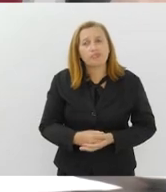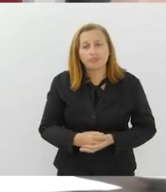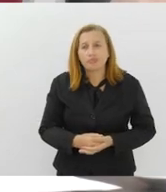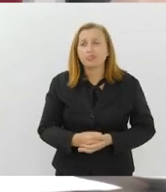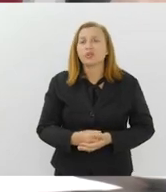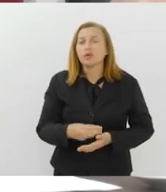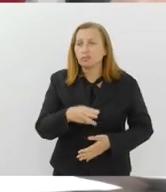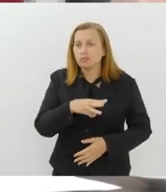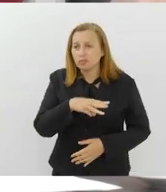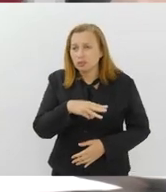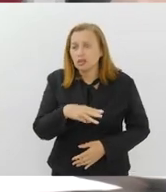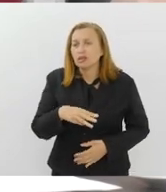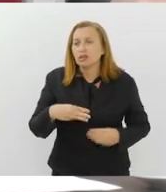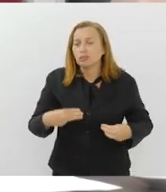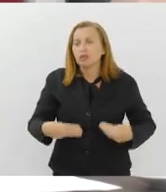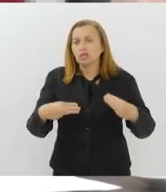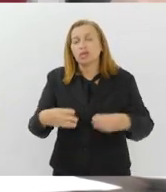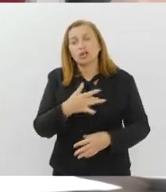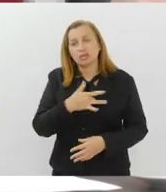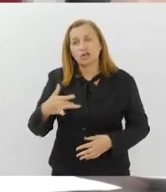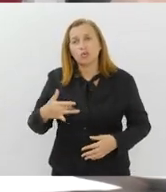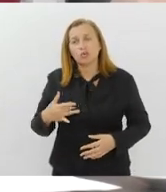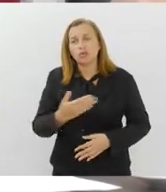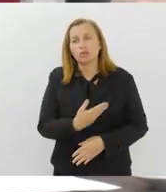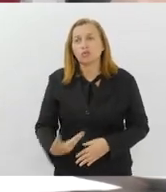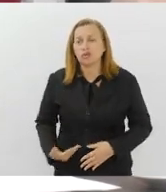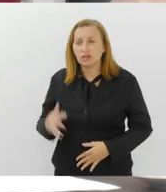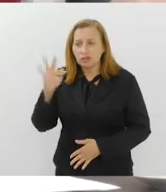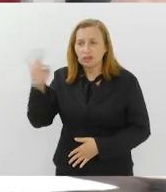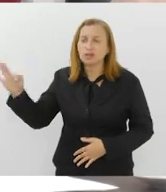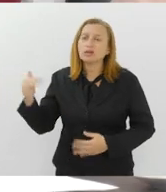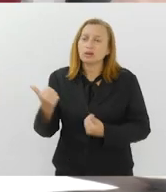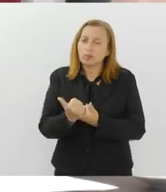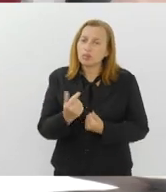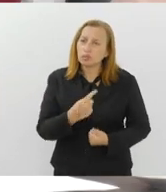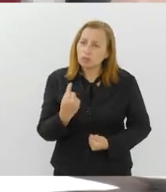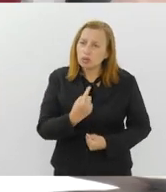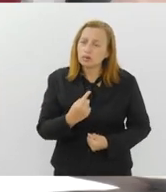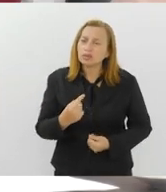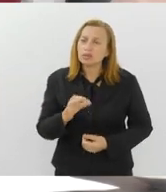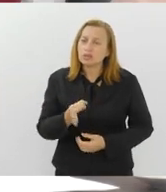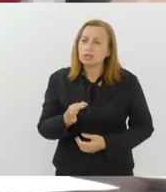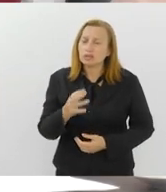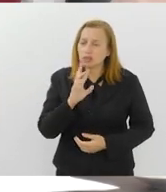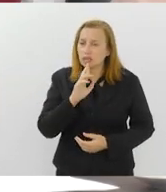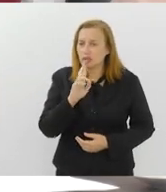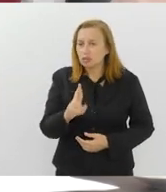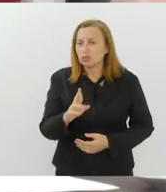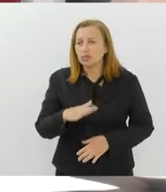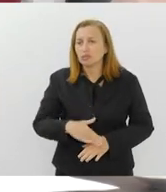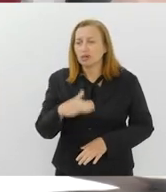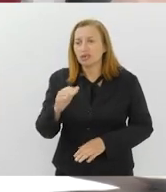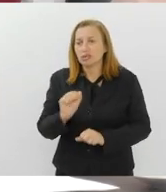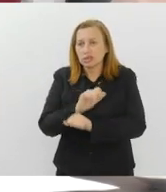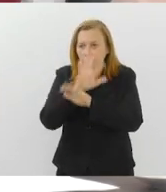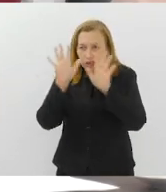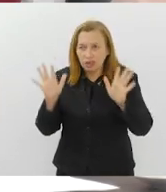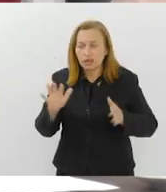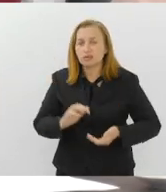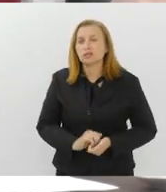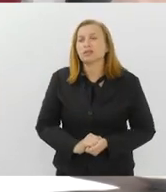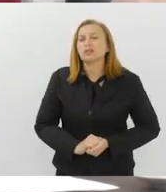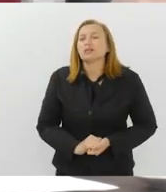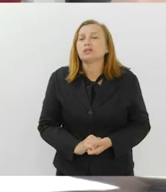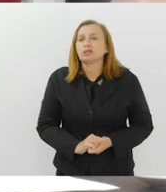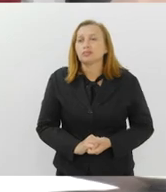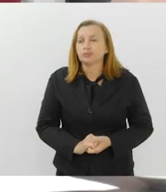ao Ministério da Saúde, ao governo federal, tem todo o nosso apoio nesse sentido, para que a gente tenha efetivamente respostas mais claras de solução,